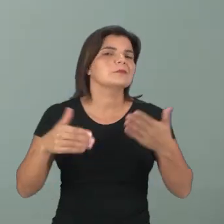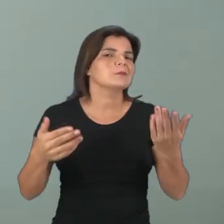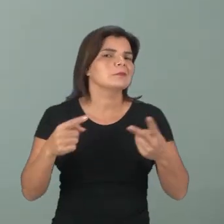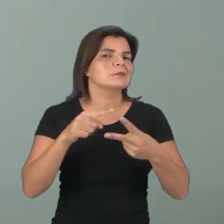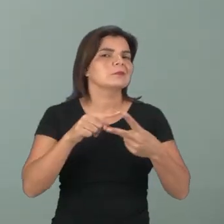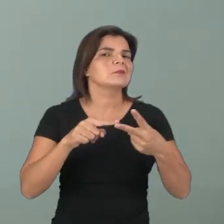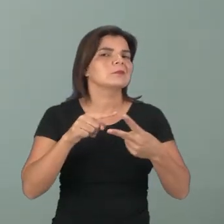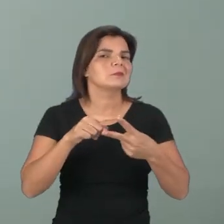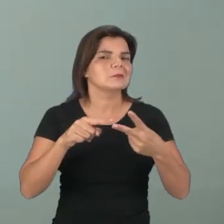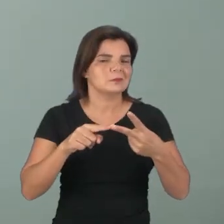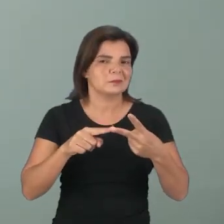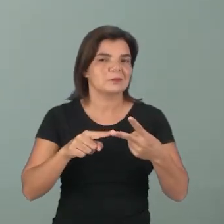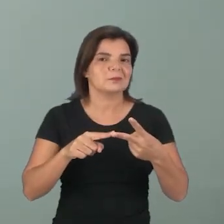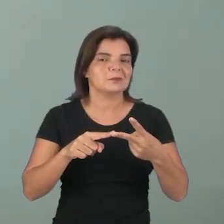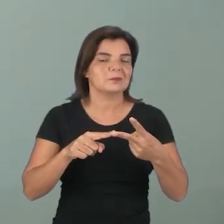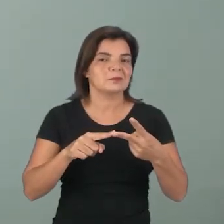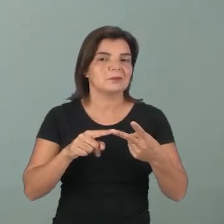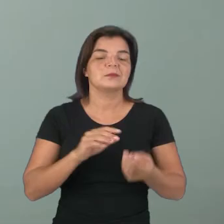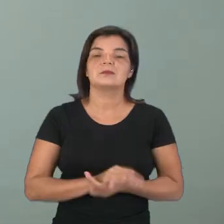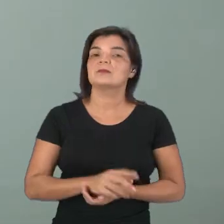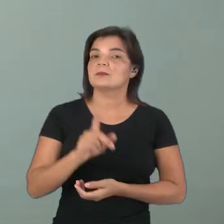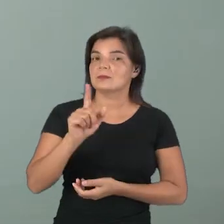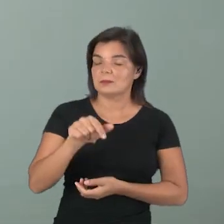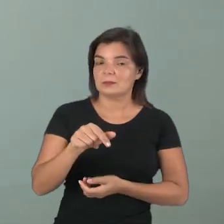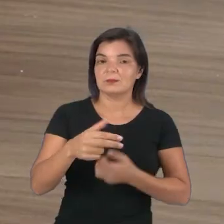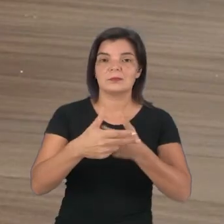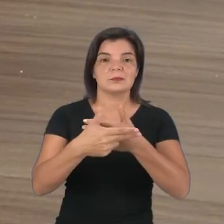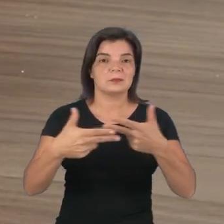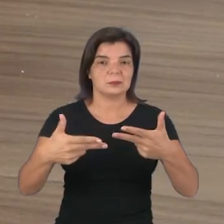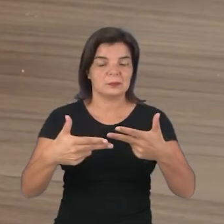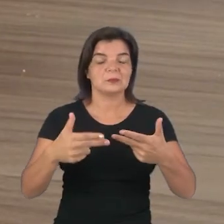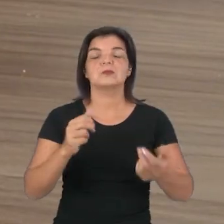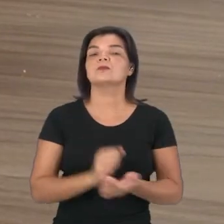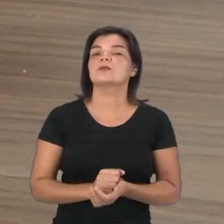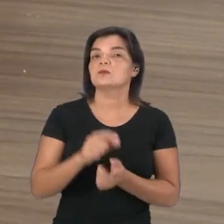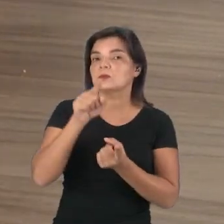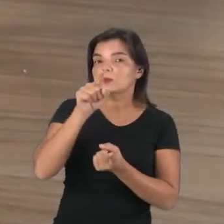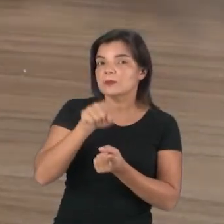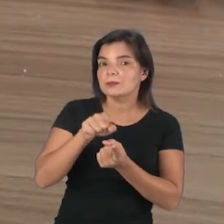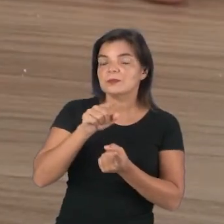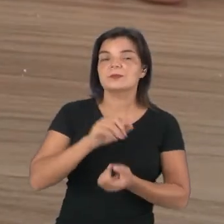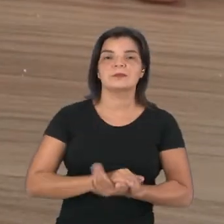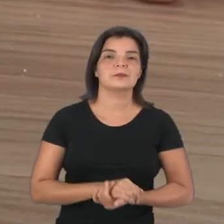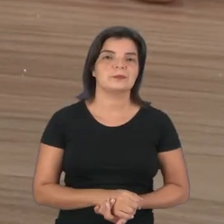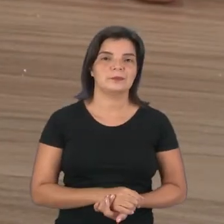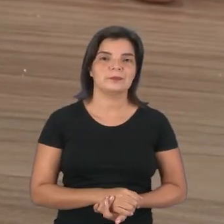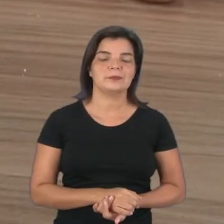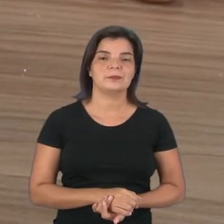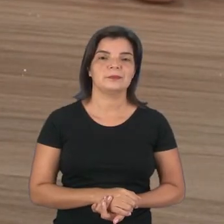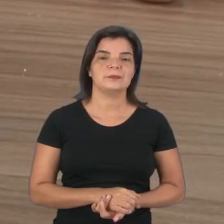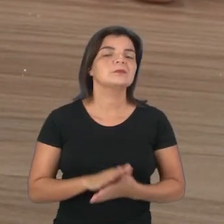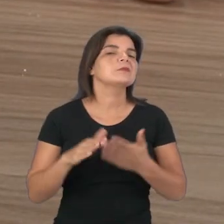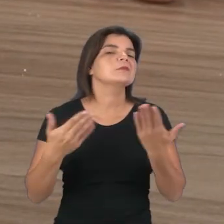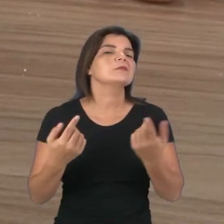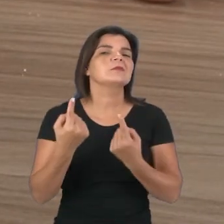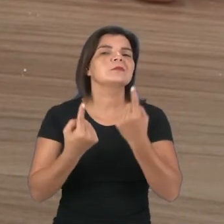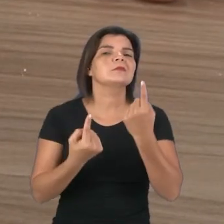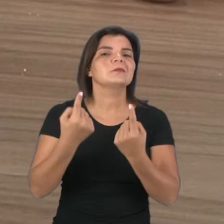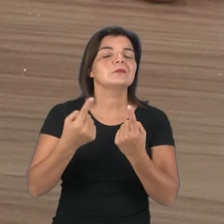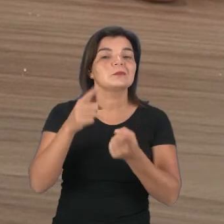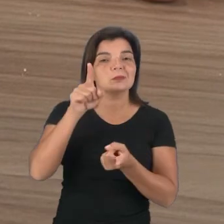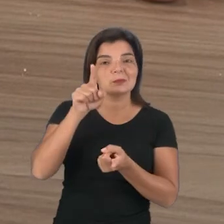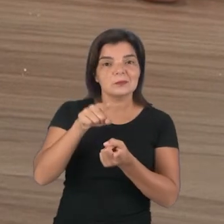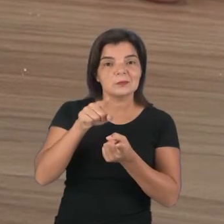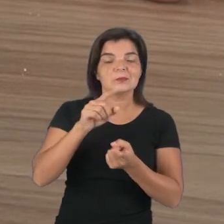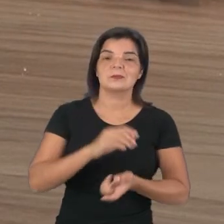Qual dos dois é o objeto menor? Qual dos dois é menor?